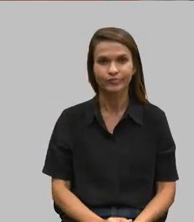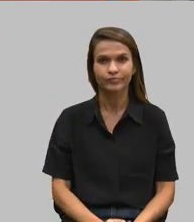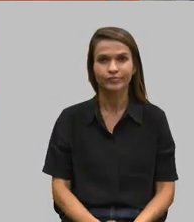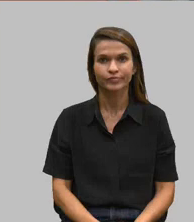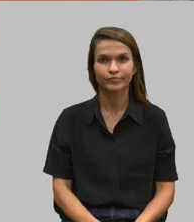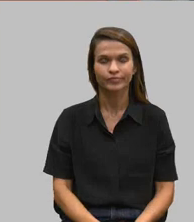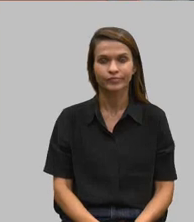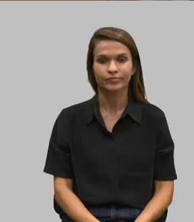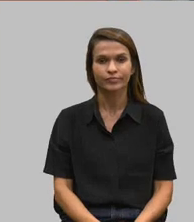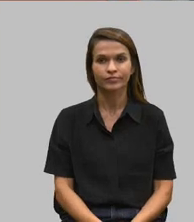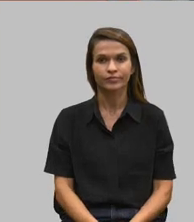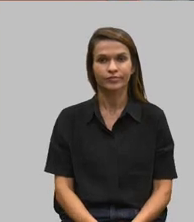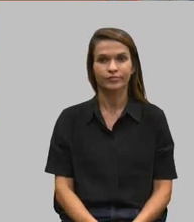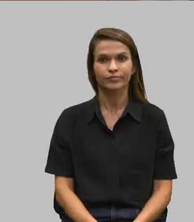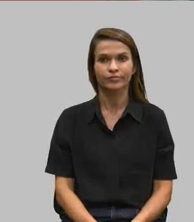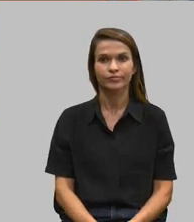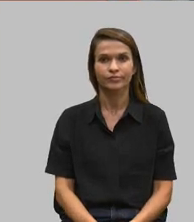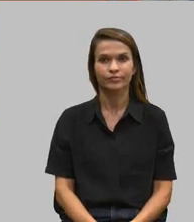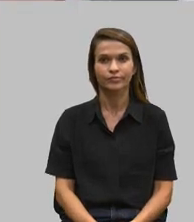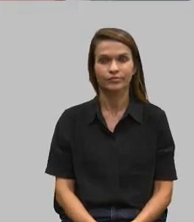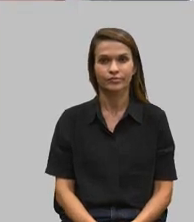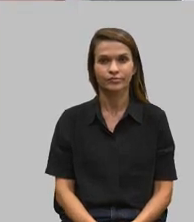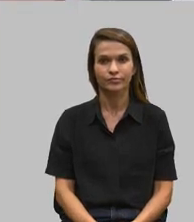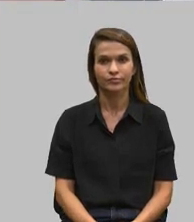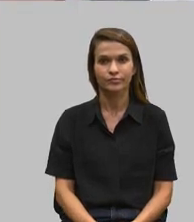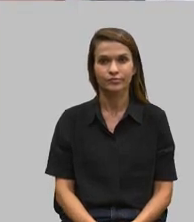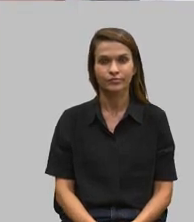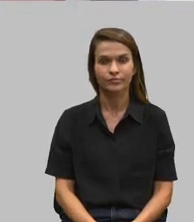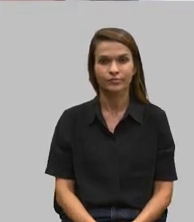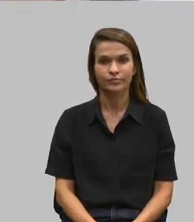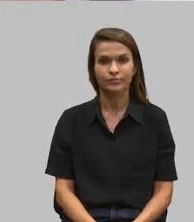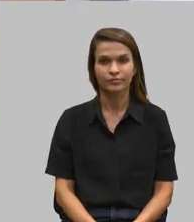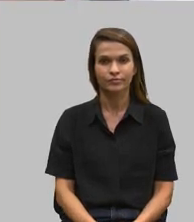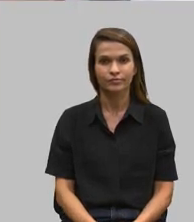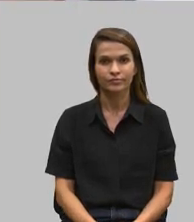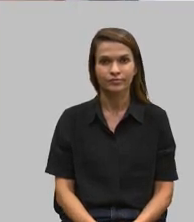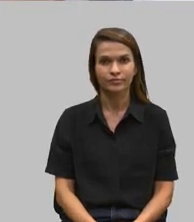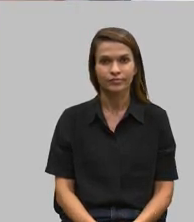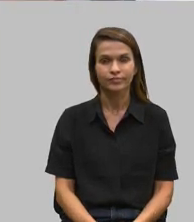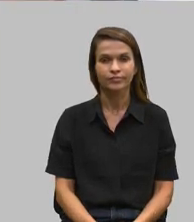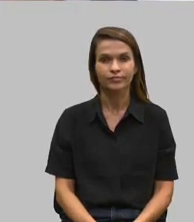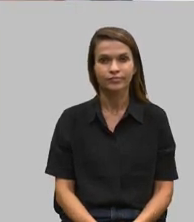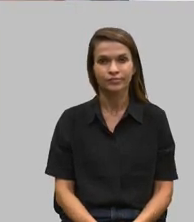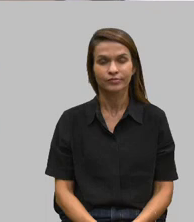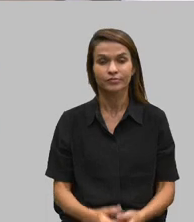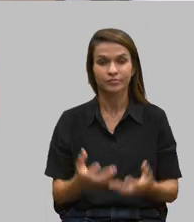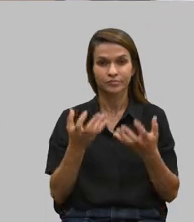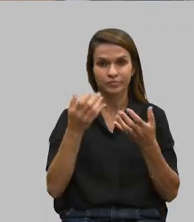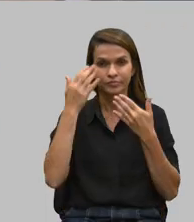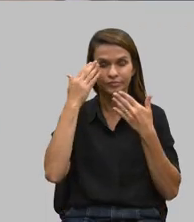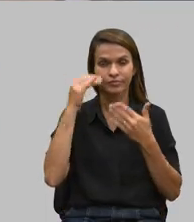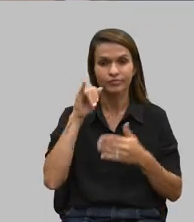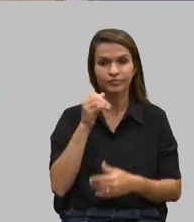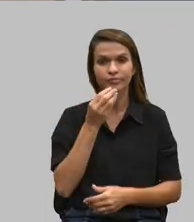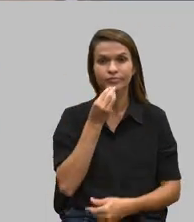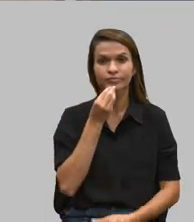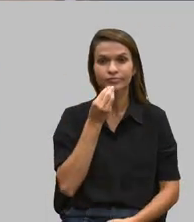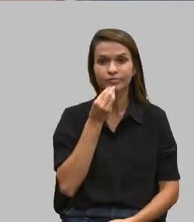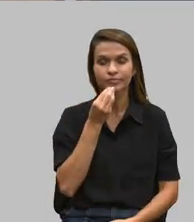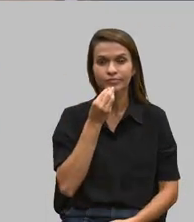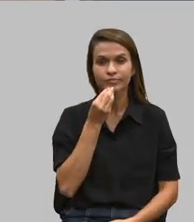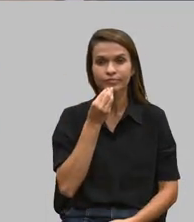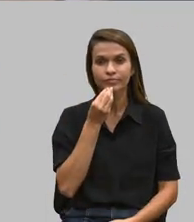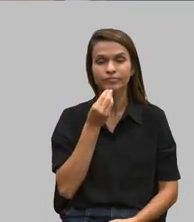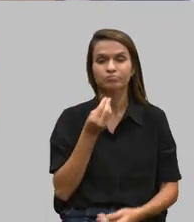ras bom para finalizar aqui Opa para finalizar quero é agradecer a oportunidade aqui está mas trazer